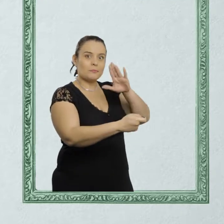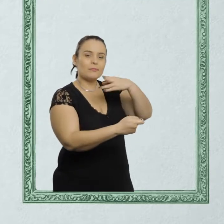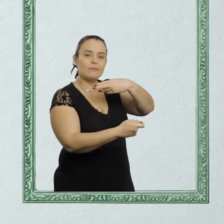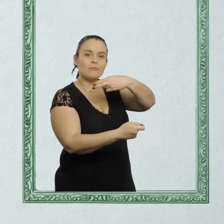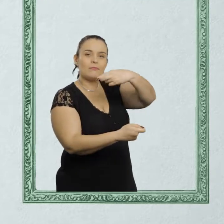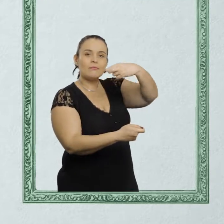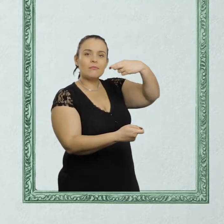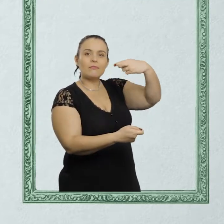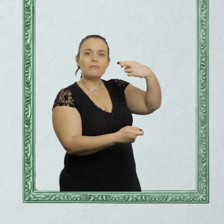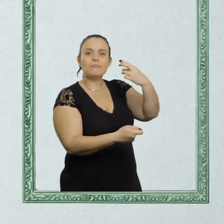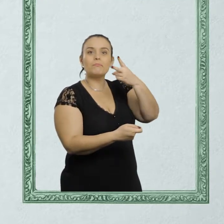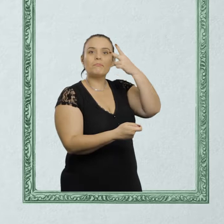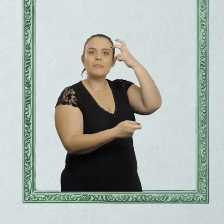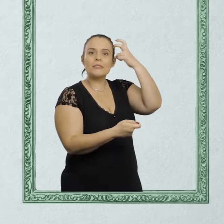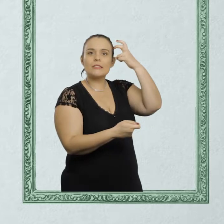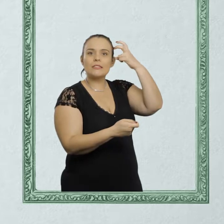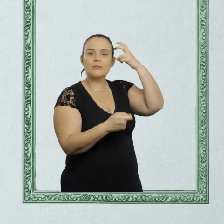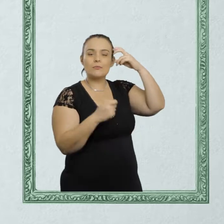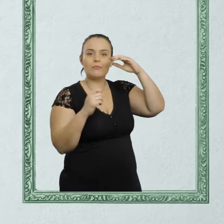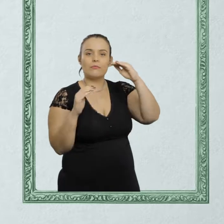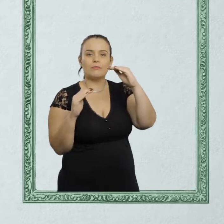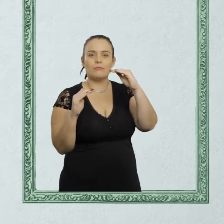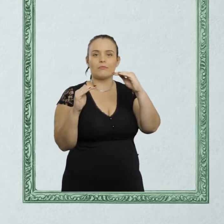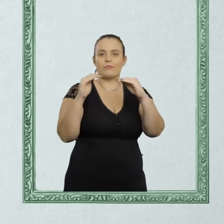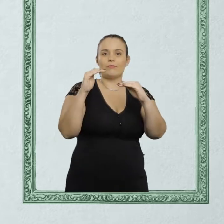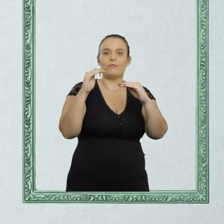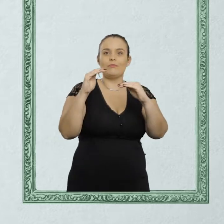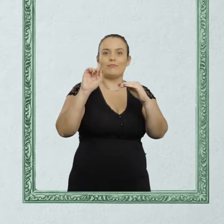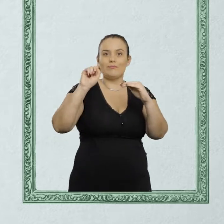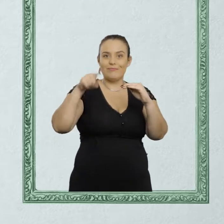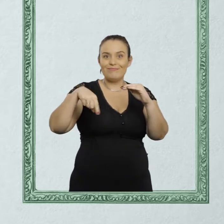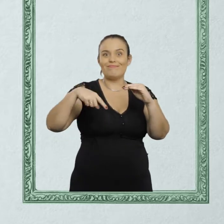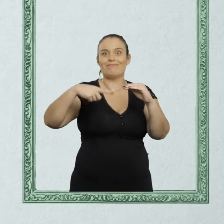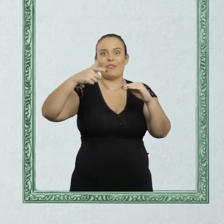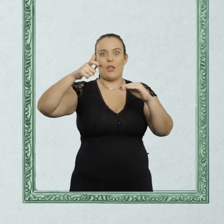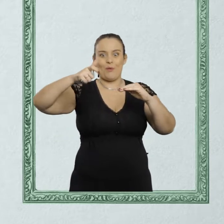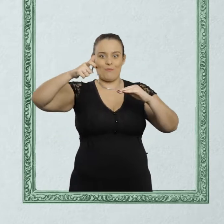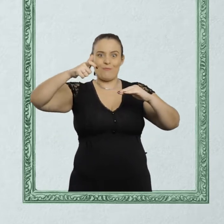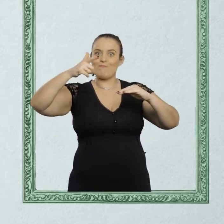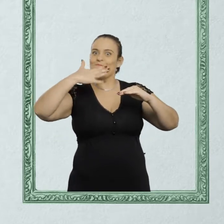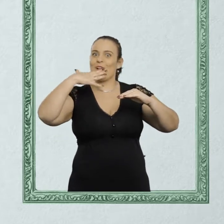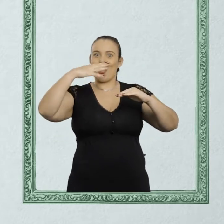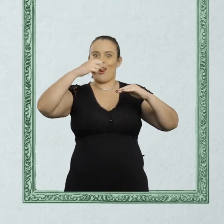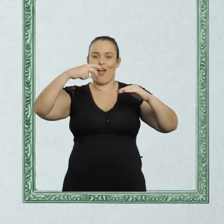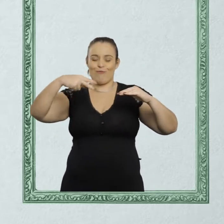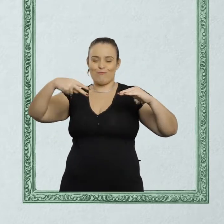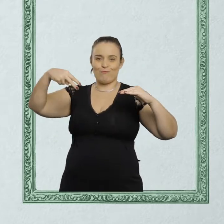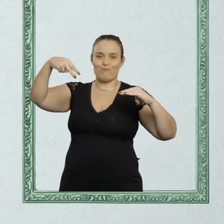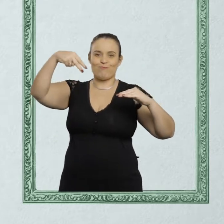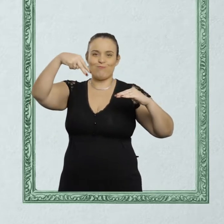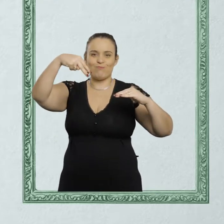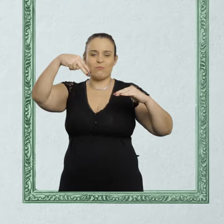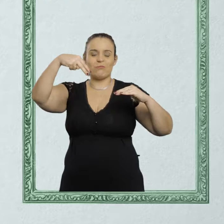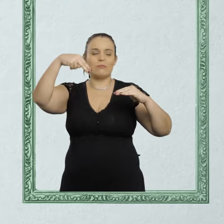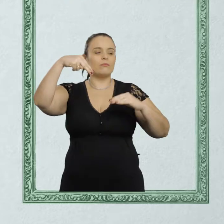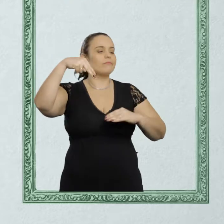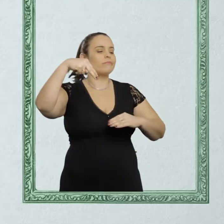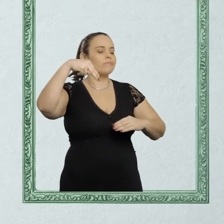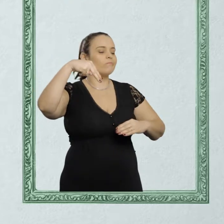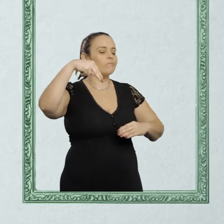Gancho, mas Peter percebeu que estava mais para cima da pedra. Era o melhor lugar para atacar o Capitão